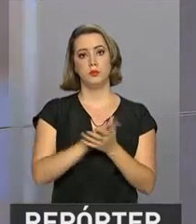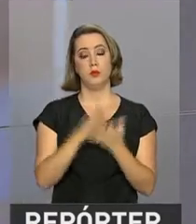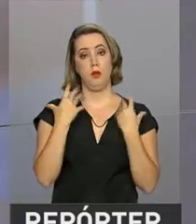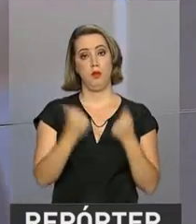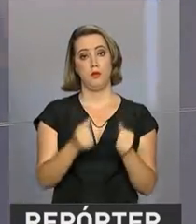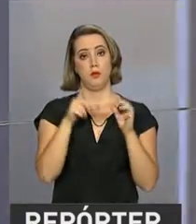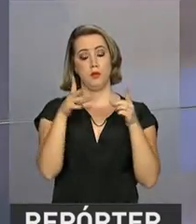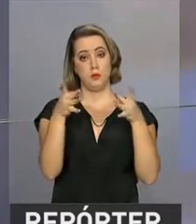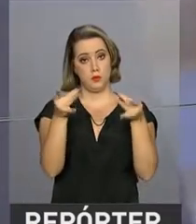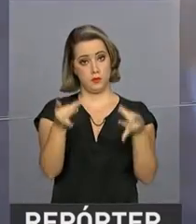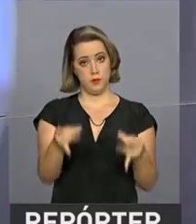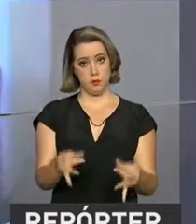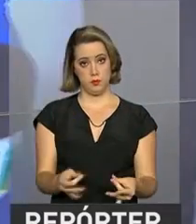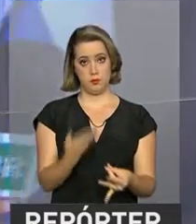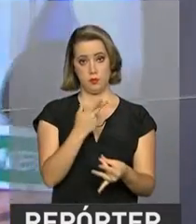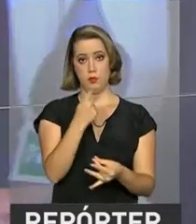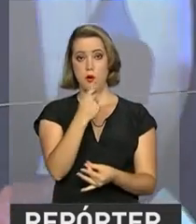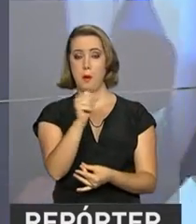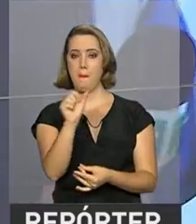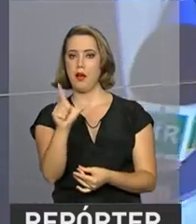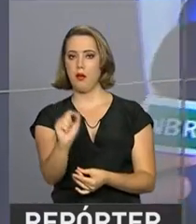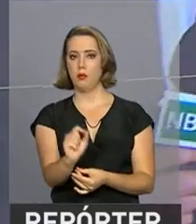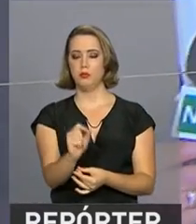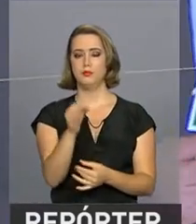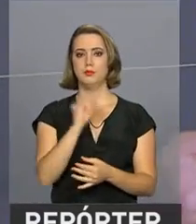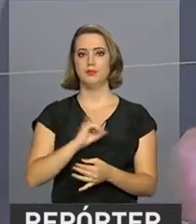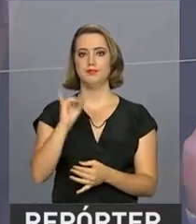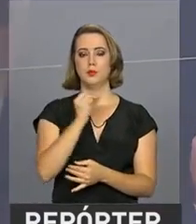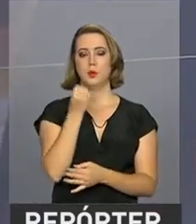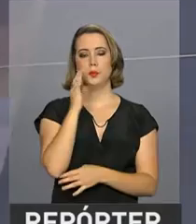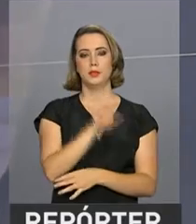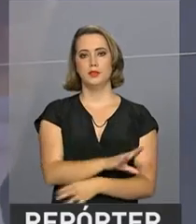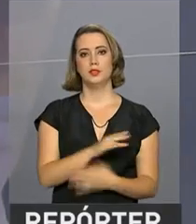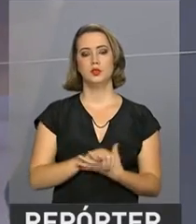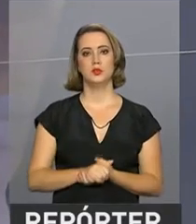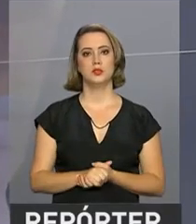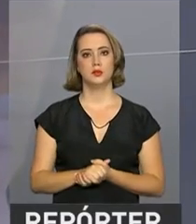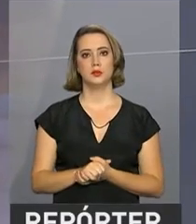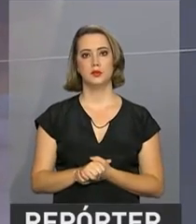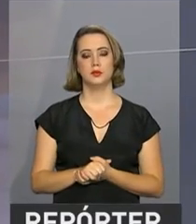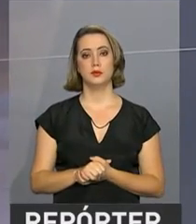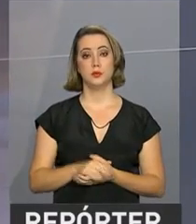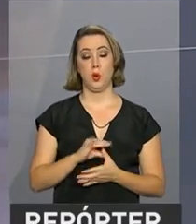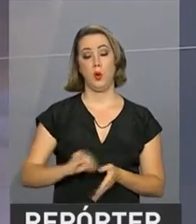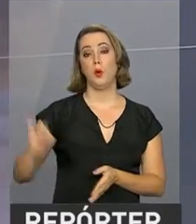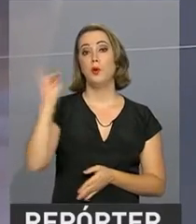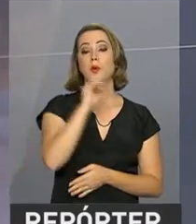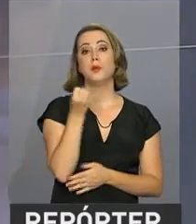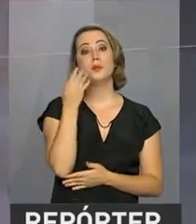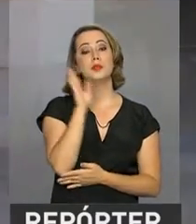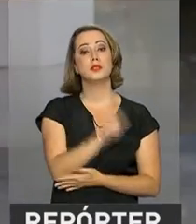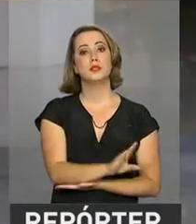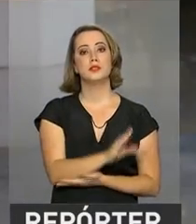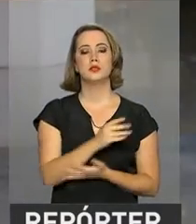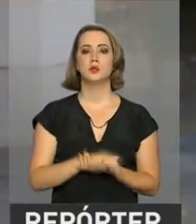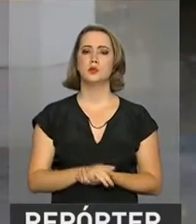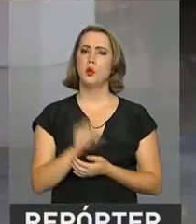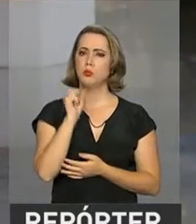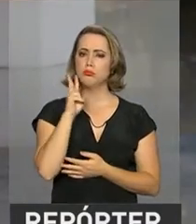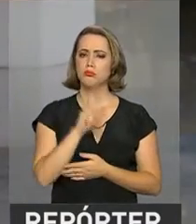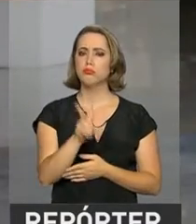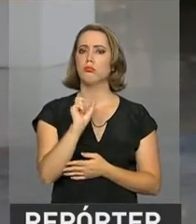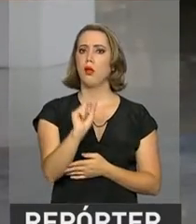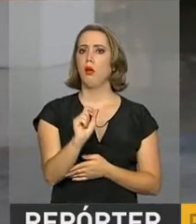ao vivo com o repórter paulo la sálvia olá paulo boa tarde pra você para roberto boa tarde olha o roberto